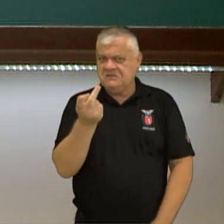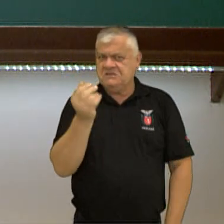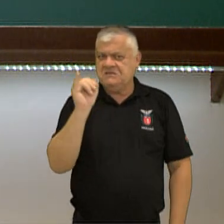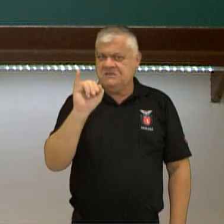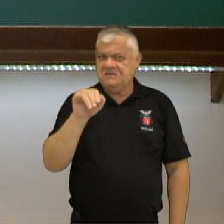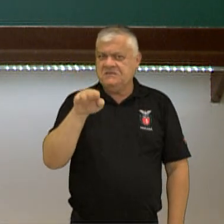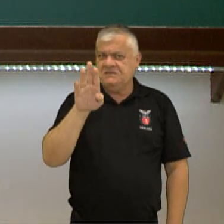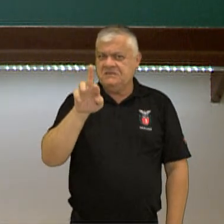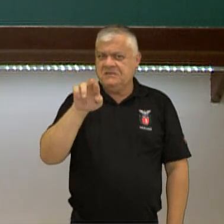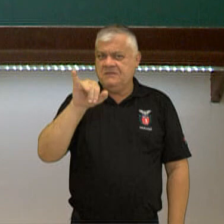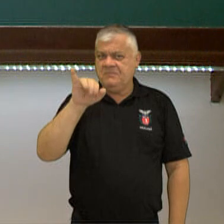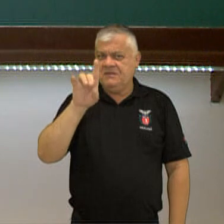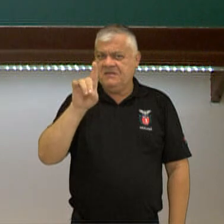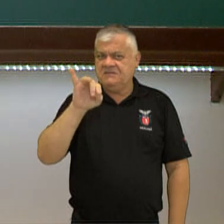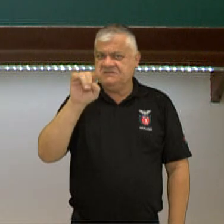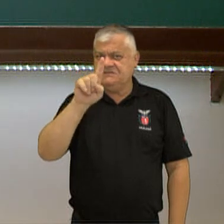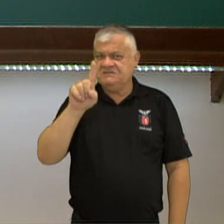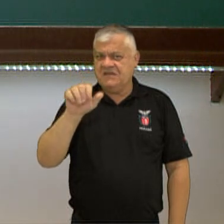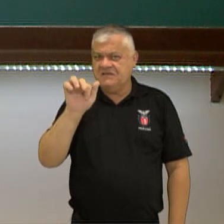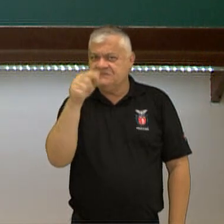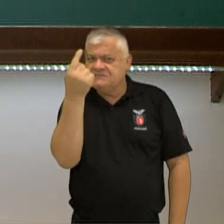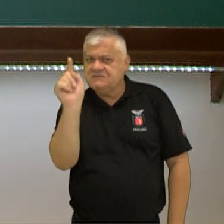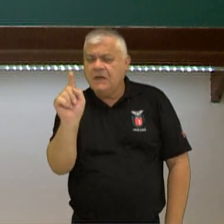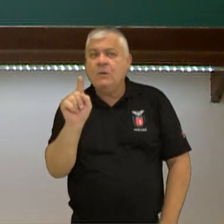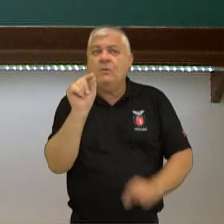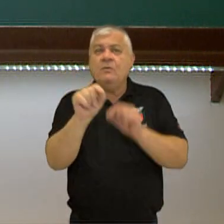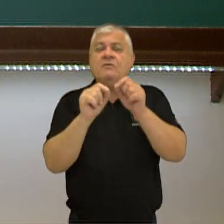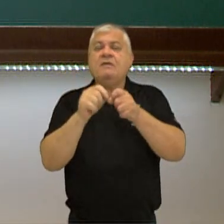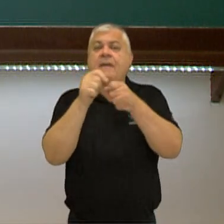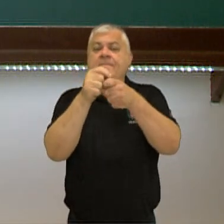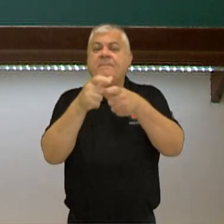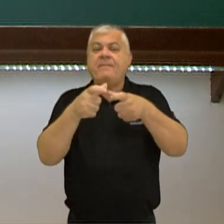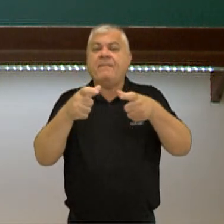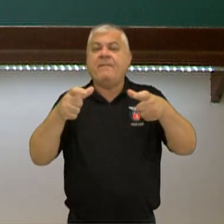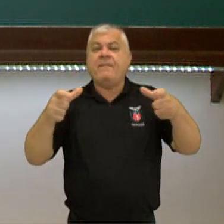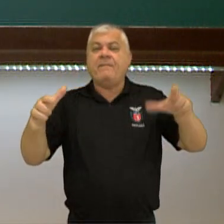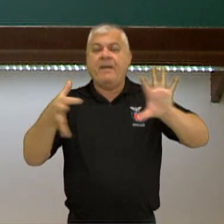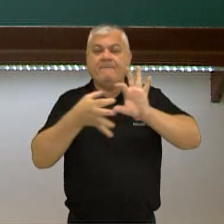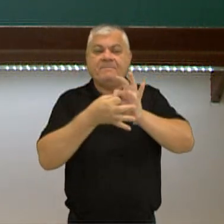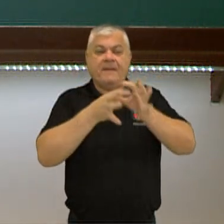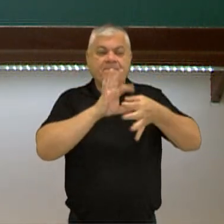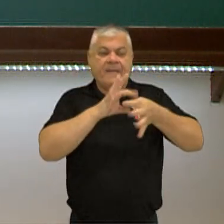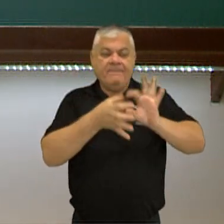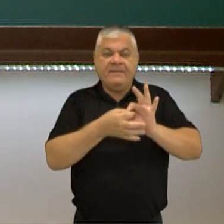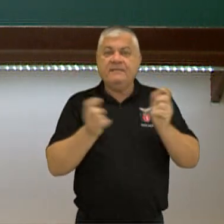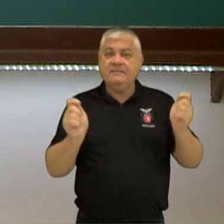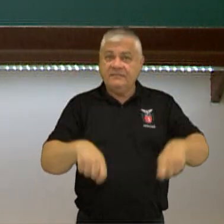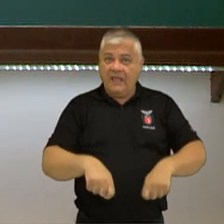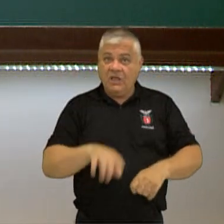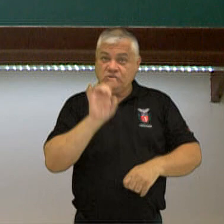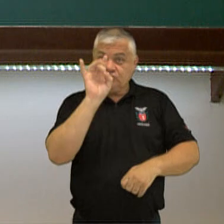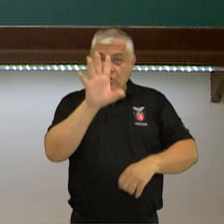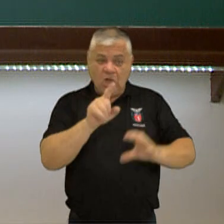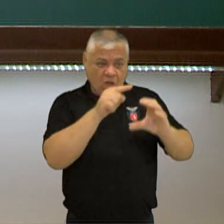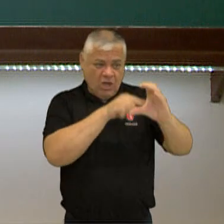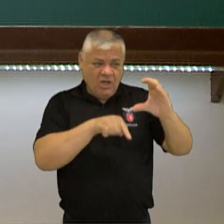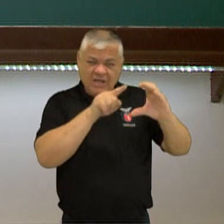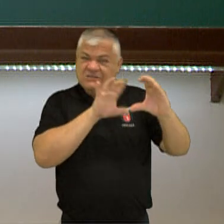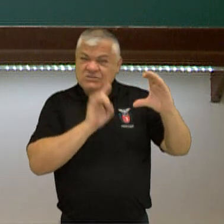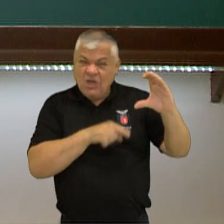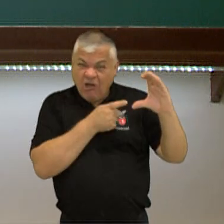químicos apresentam em poder ampliar o número de ligações. É privilégio só do carbono?